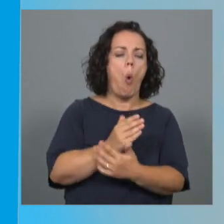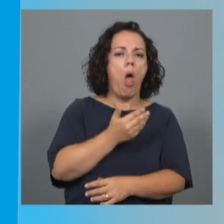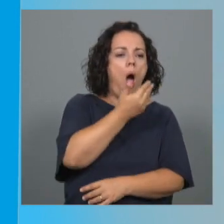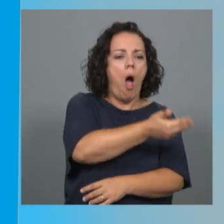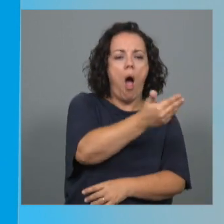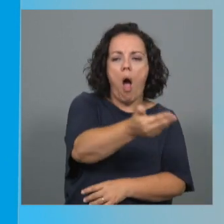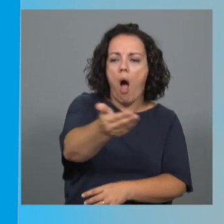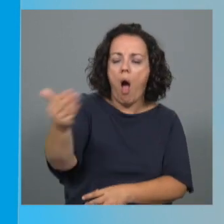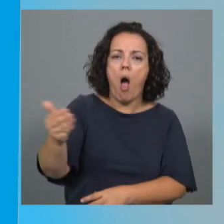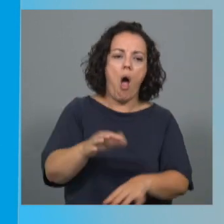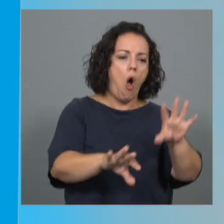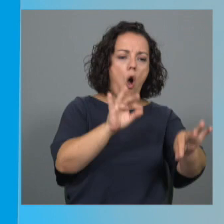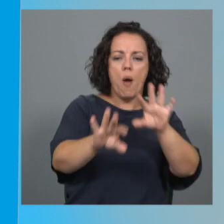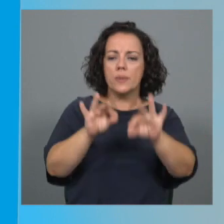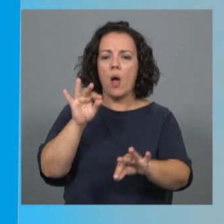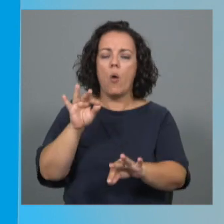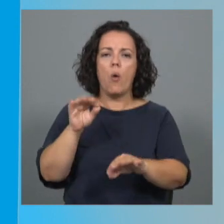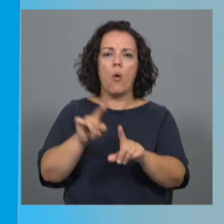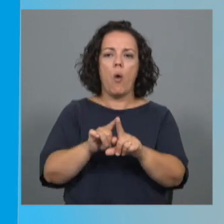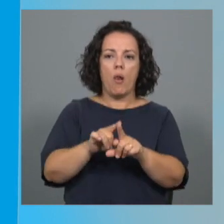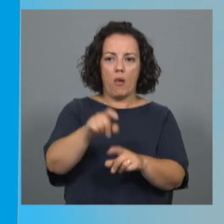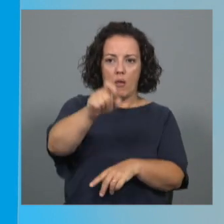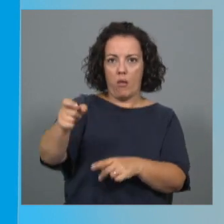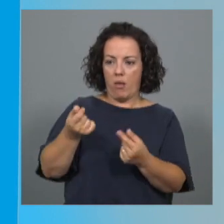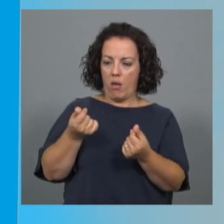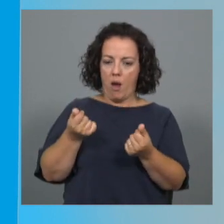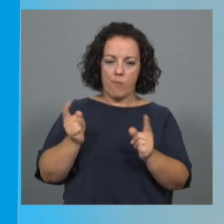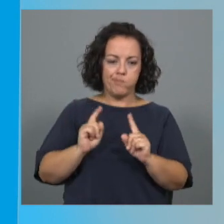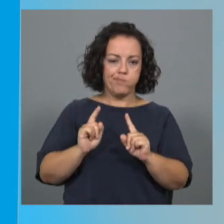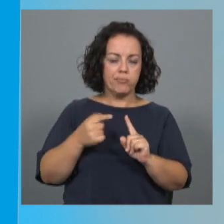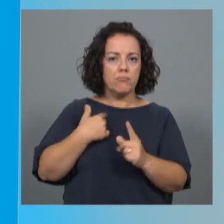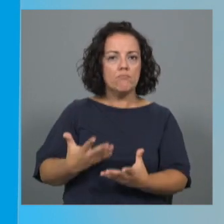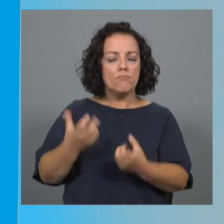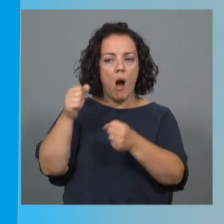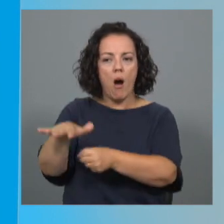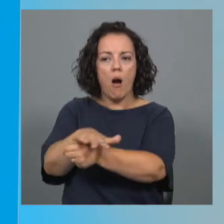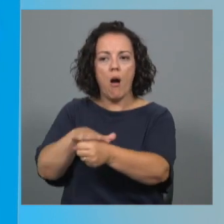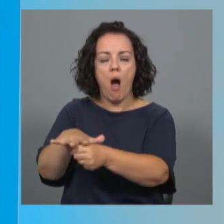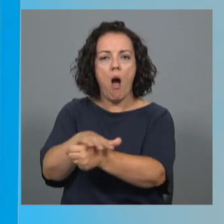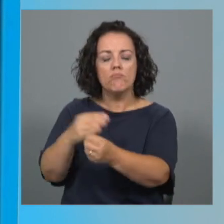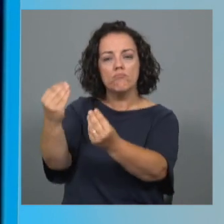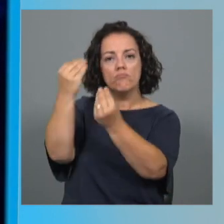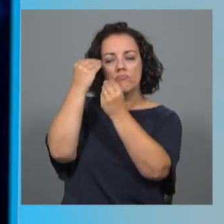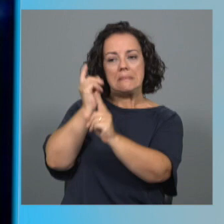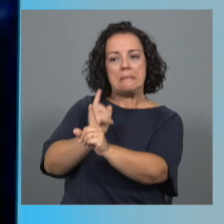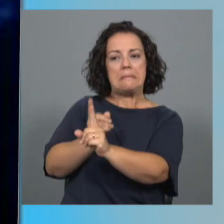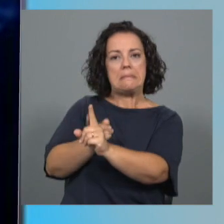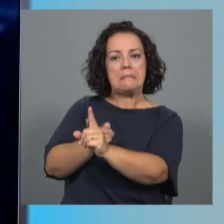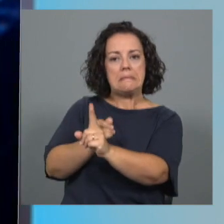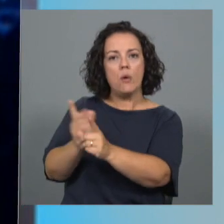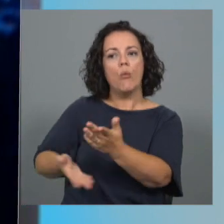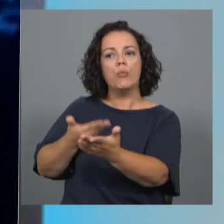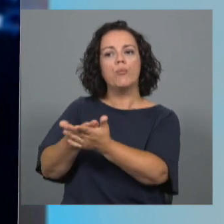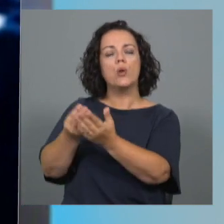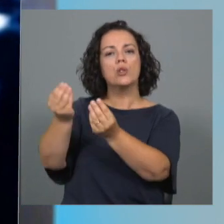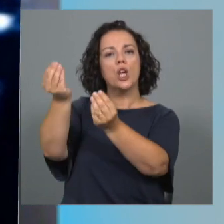de fora, por impossibilidades económicas, muitos alunos, muitos agregados familiares terem acesso a uma proposta